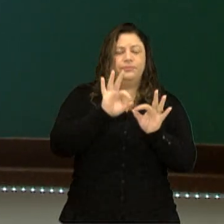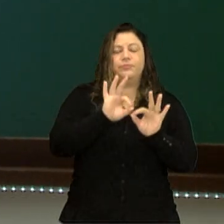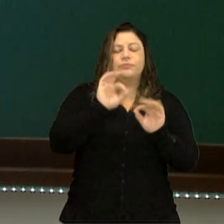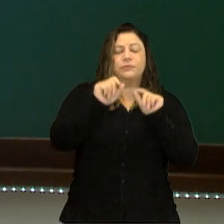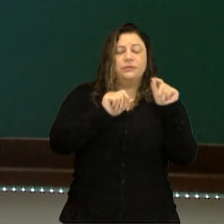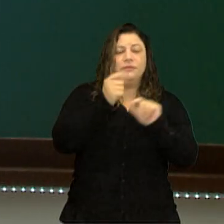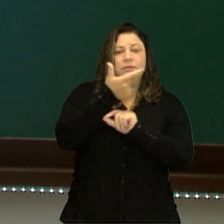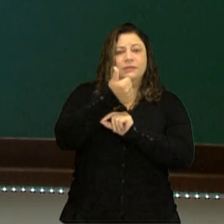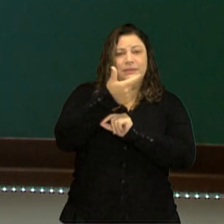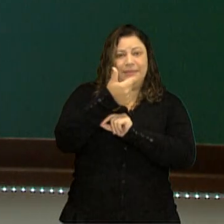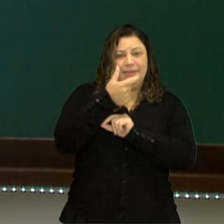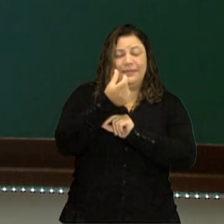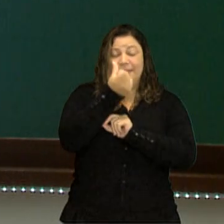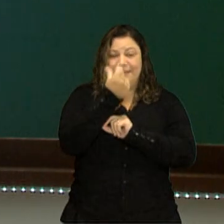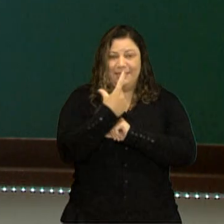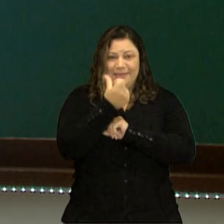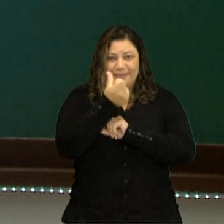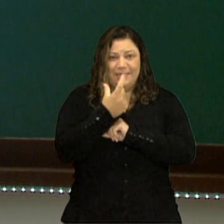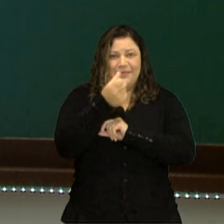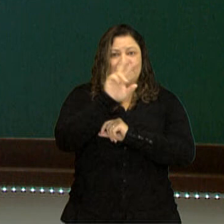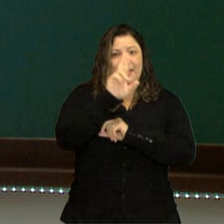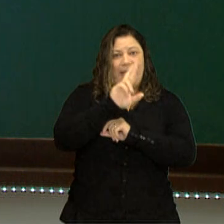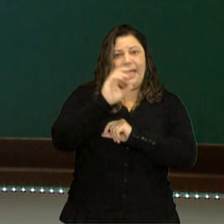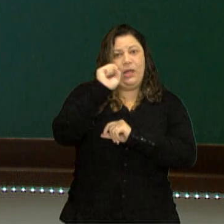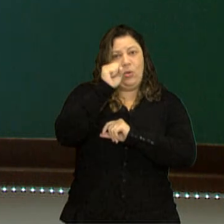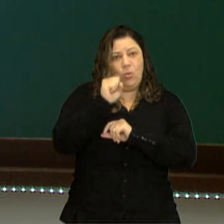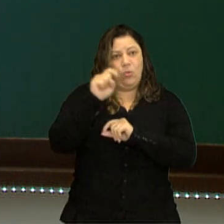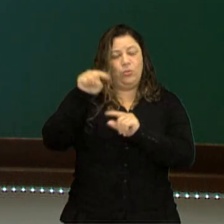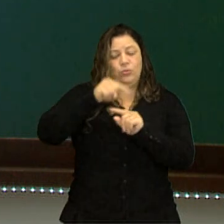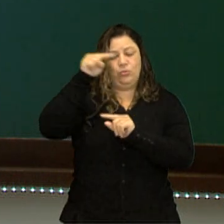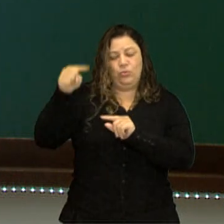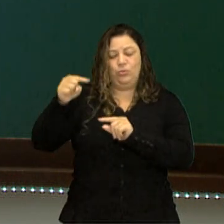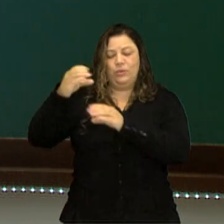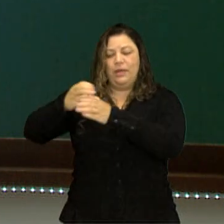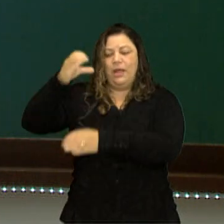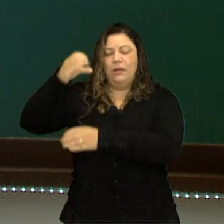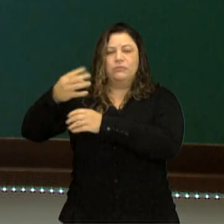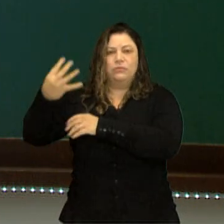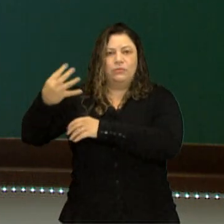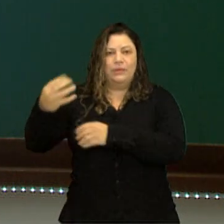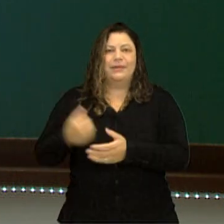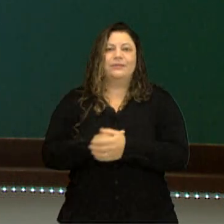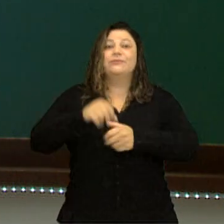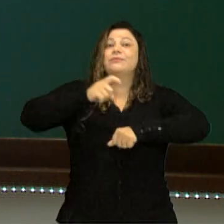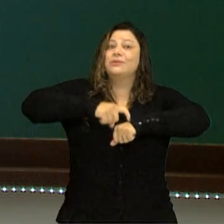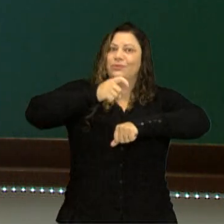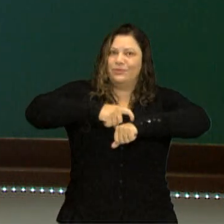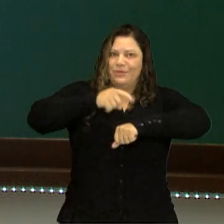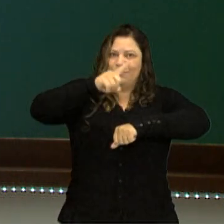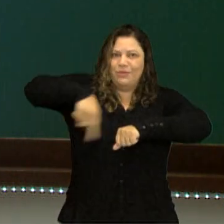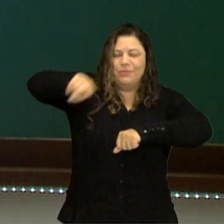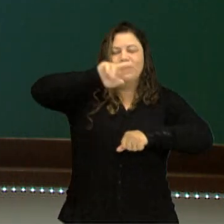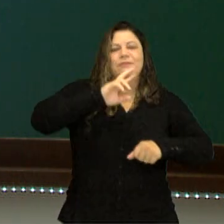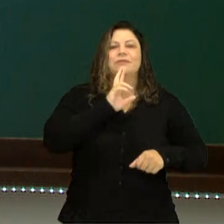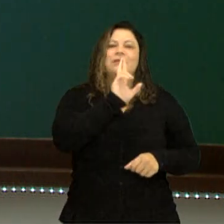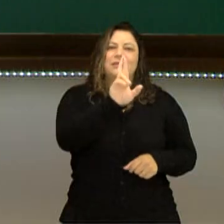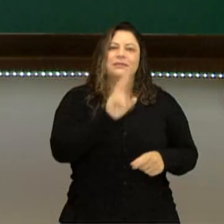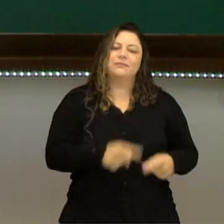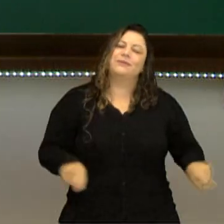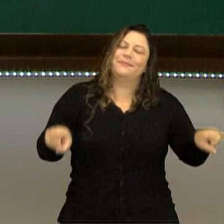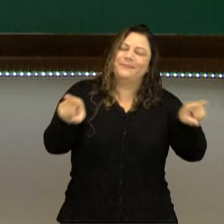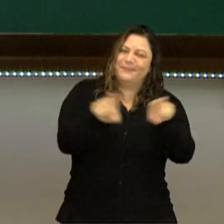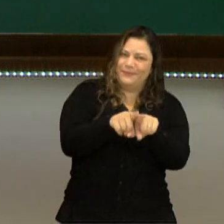8, e a altura 4. Então, a partir desses dados, eu vou dar um tempinho para vocês resolverem e